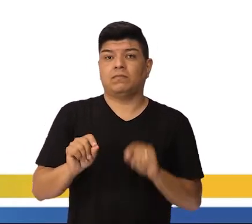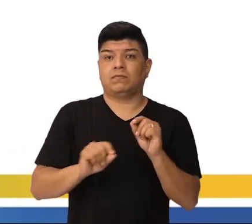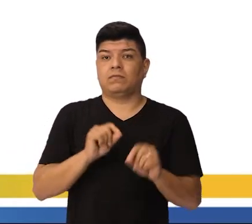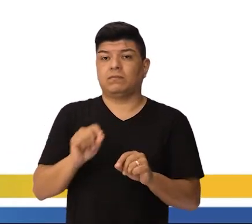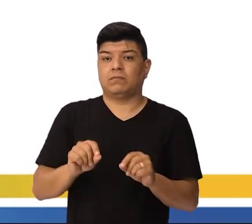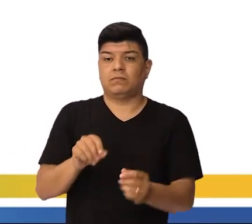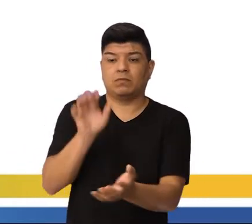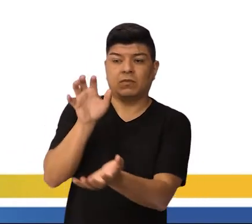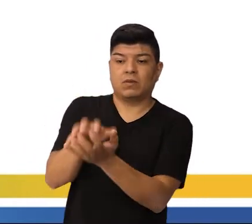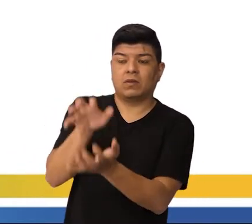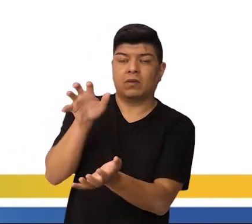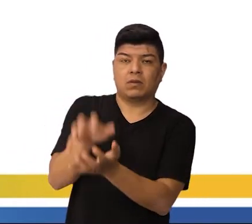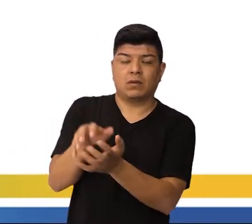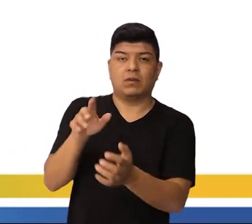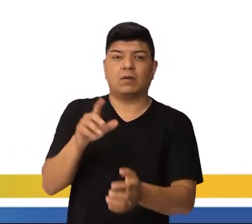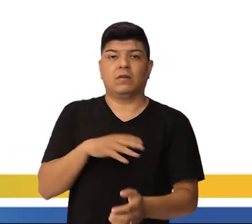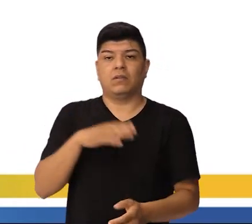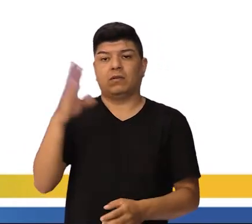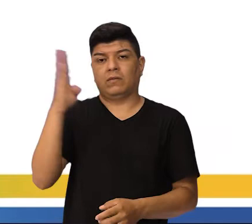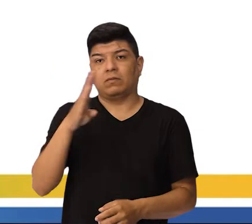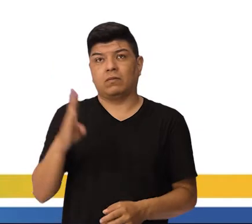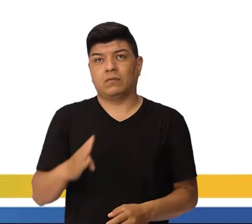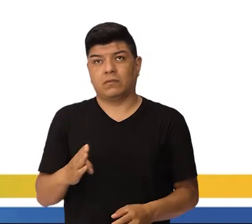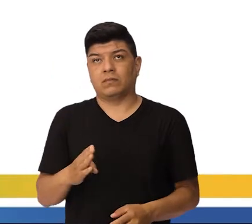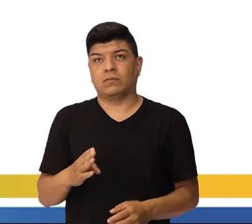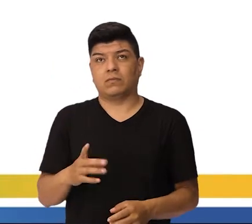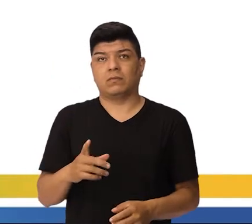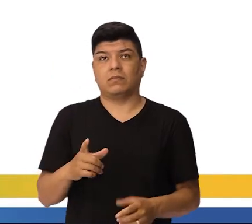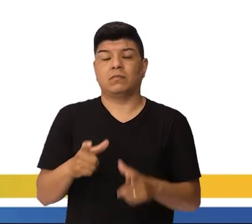Recife, no Brasil, que ele mostra que ele tem